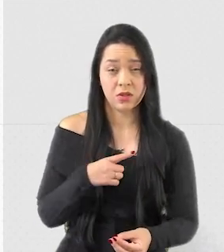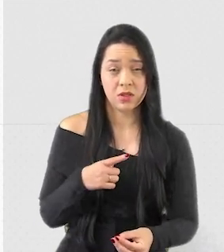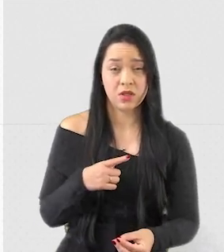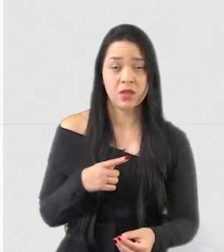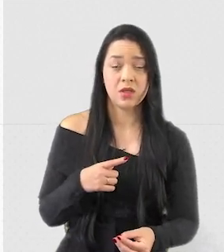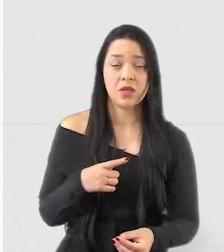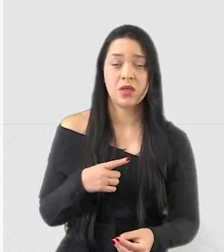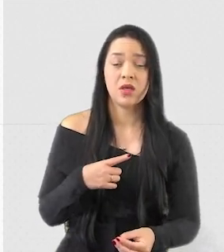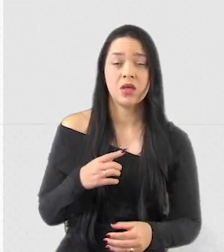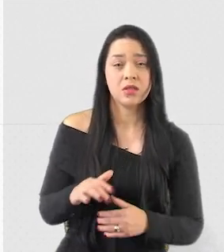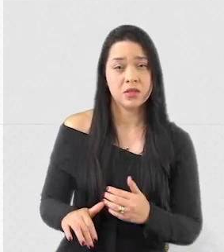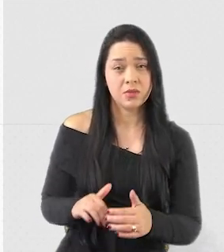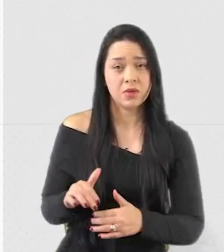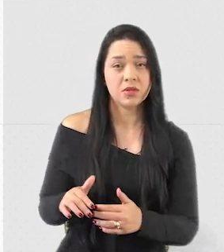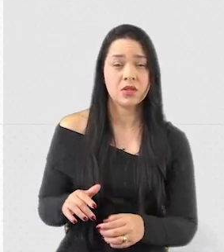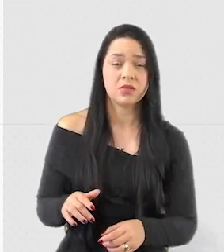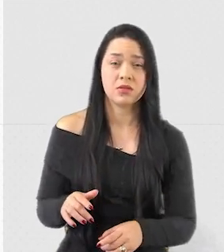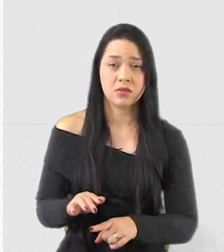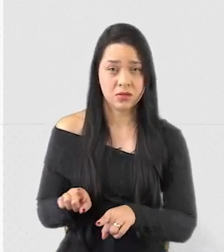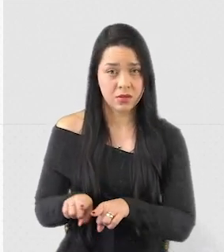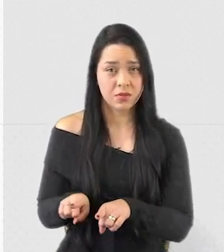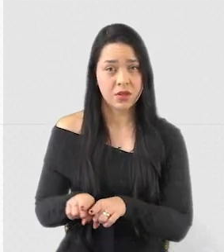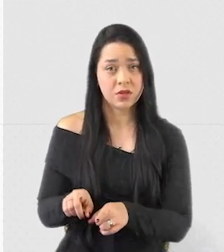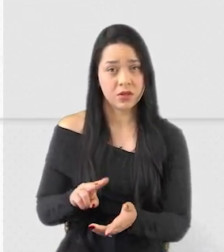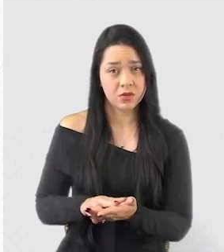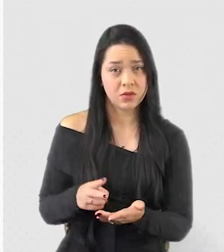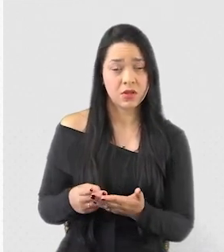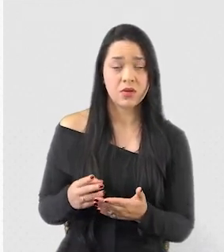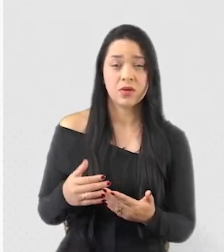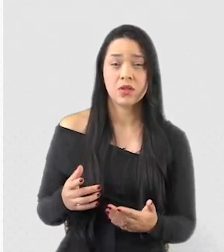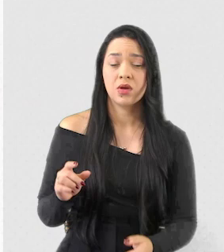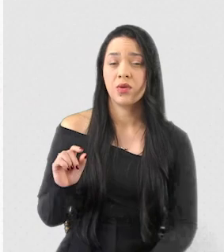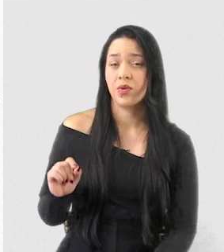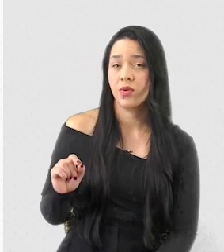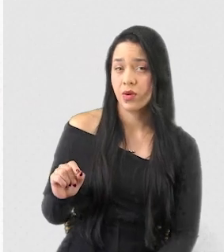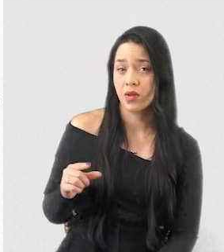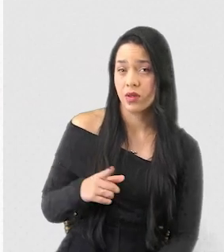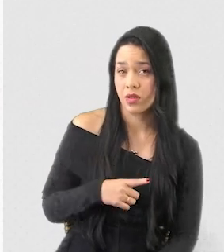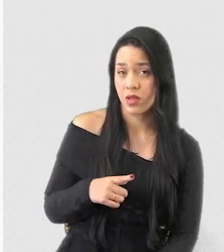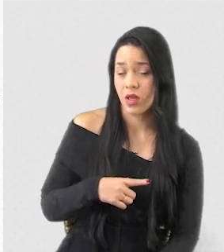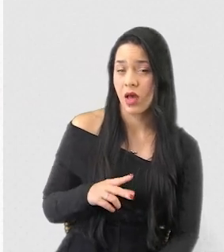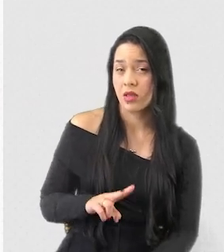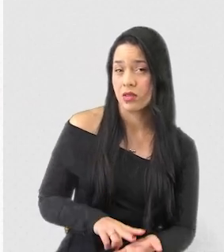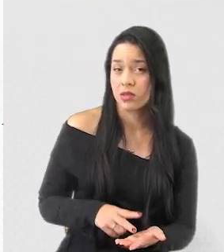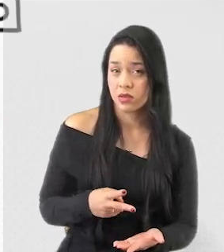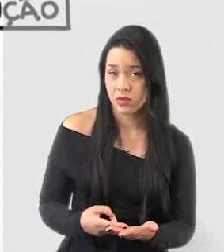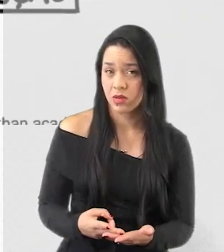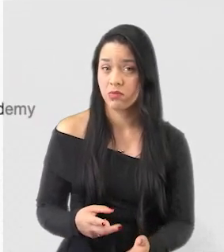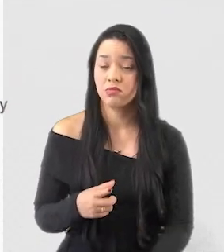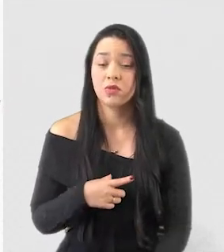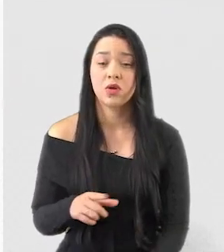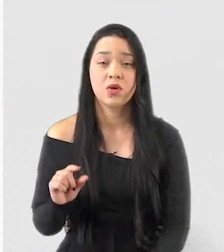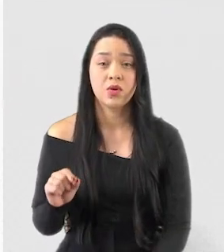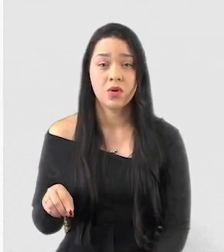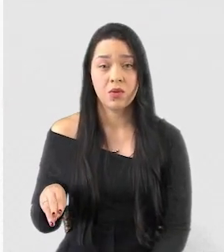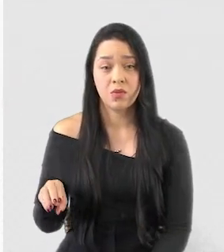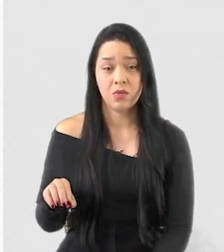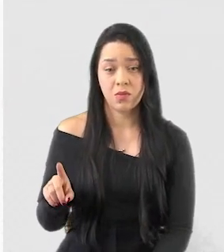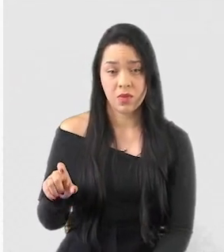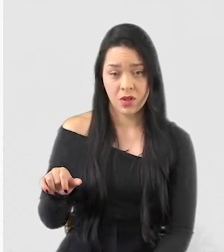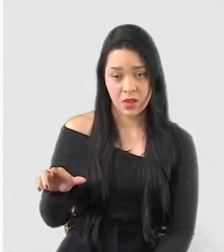de transcrição, processo de tradução. Então, a gente tem a transcrição, né, a partir de uma molécula,